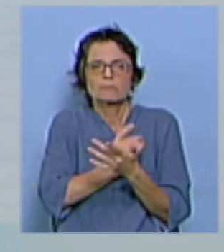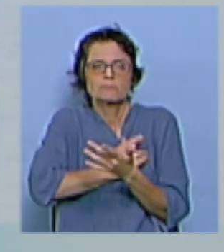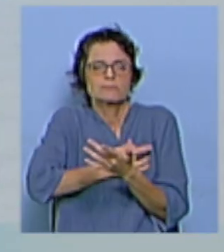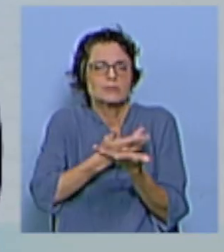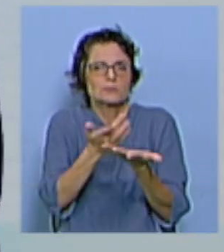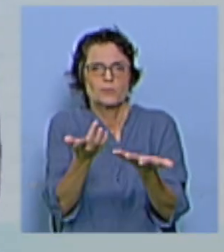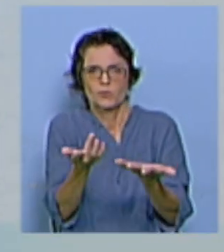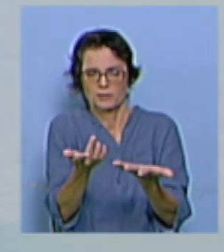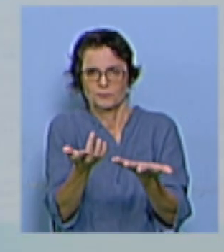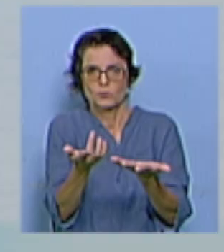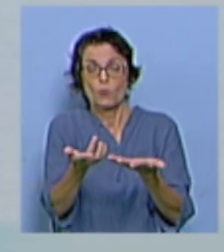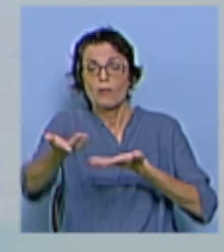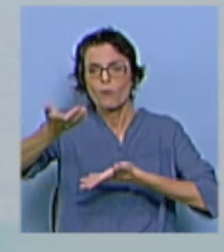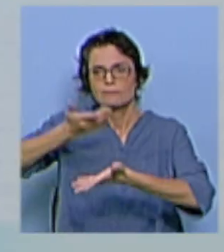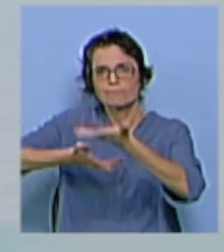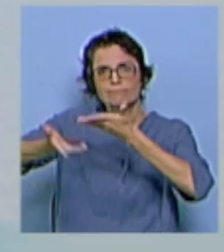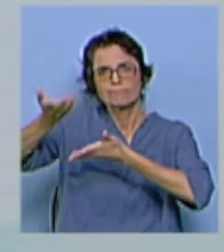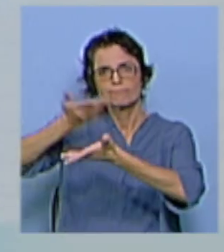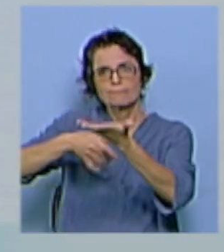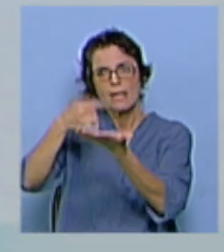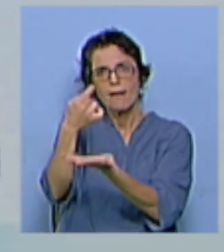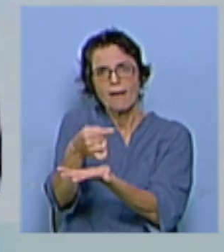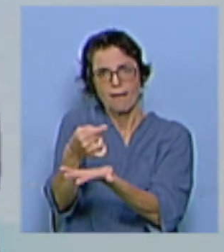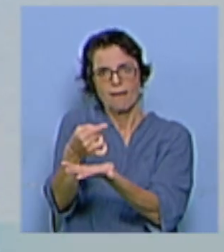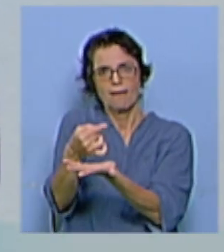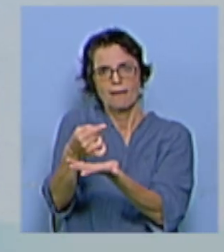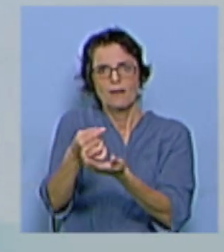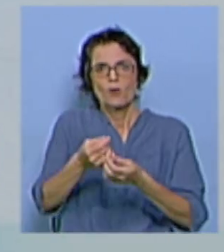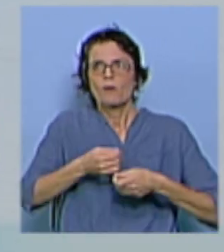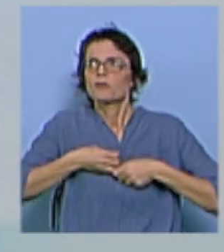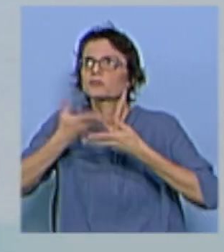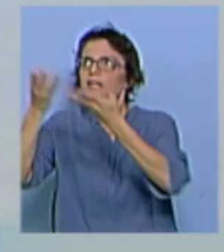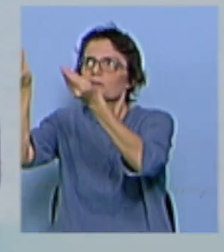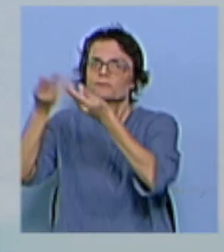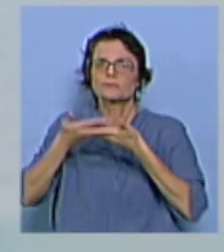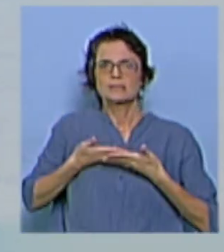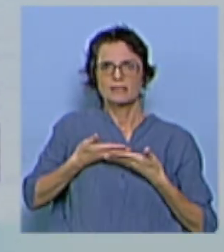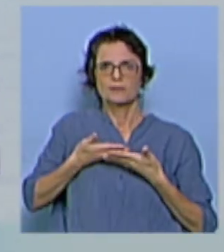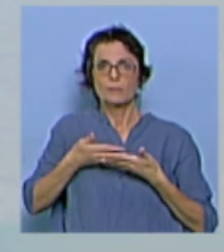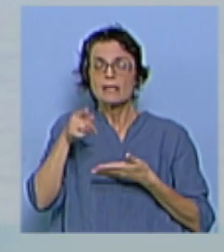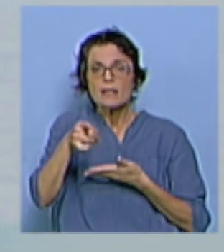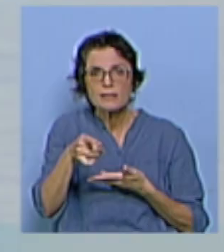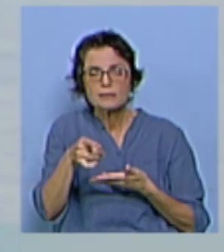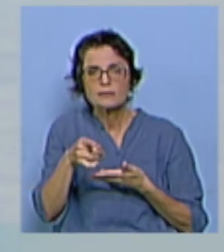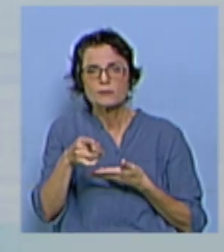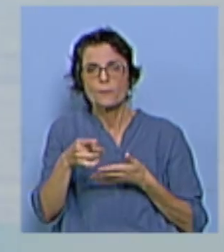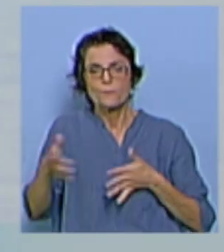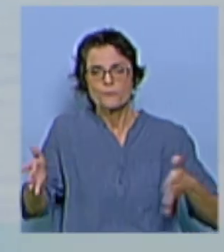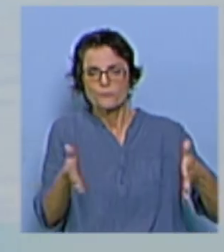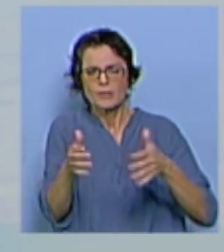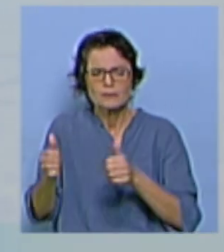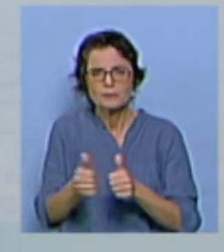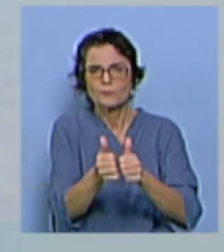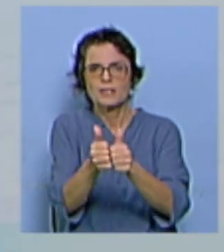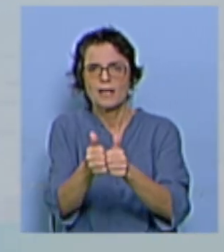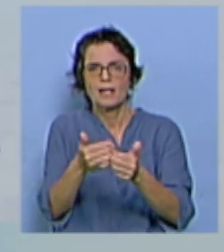no investimento, quando há uma reciprocidade no dom, quando há uma reciprocidade também no eu querer que o outro